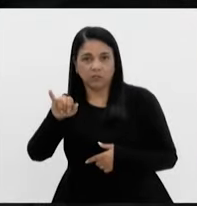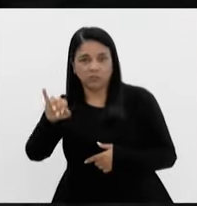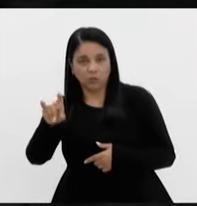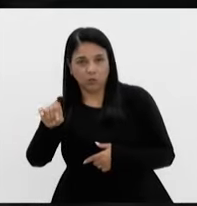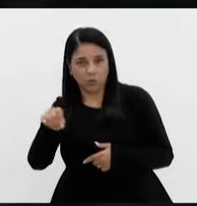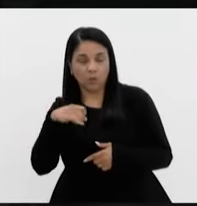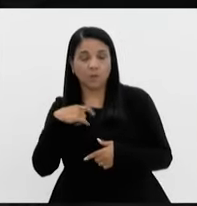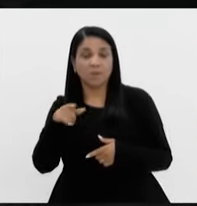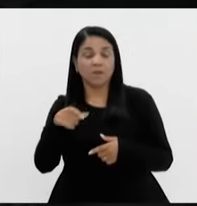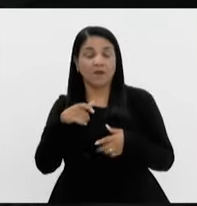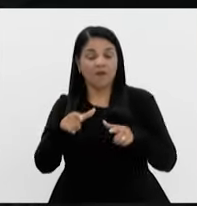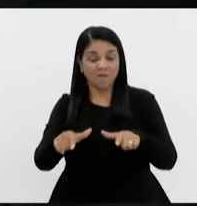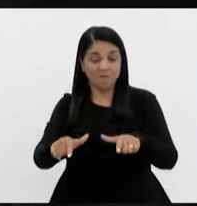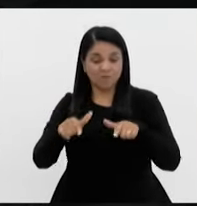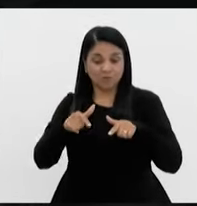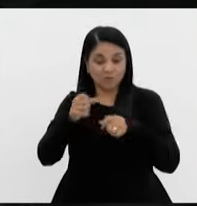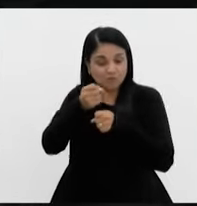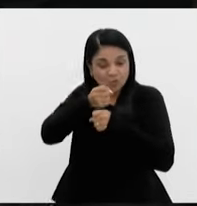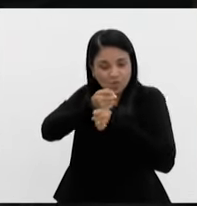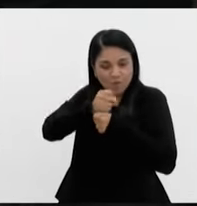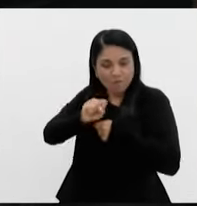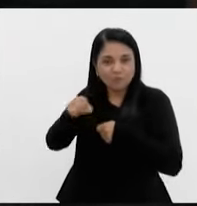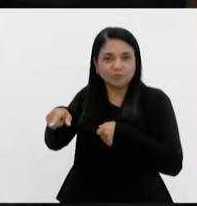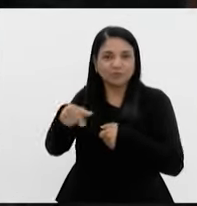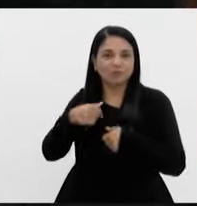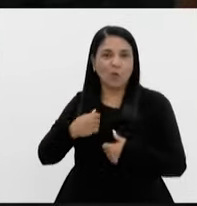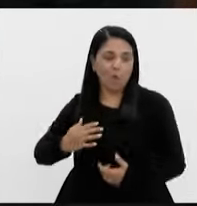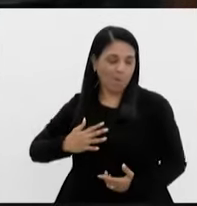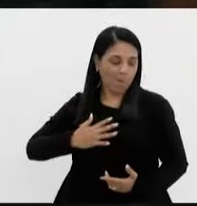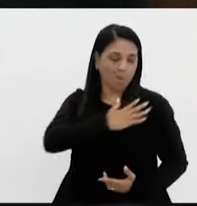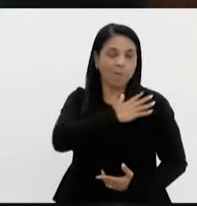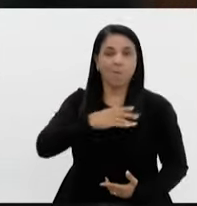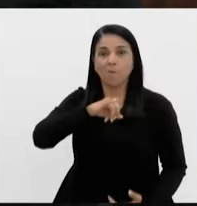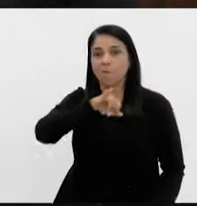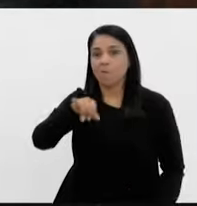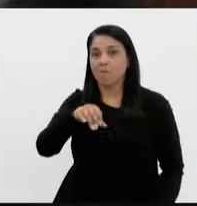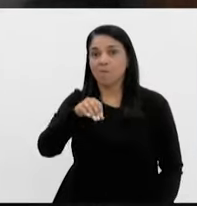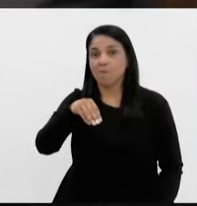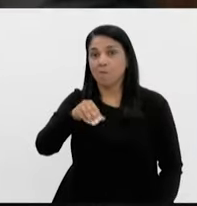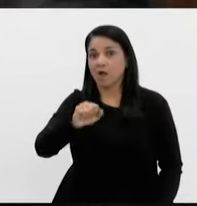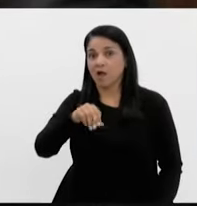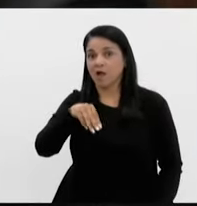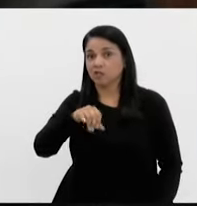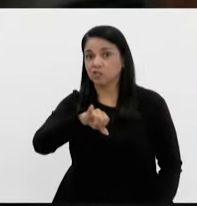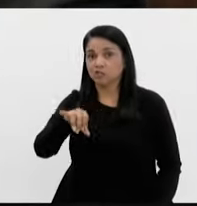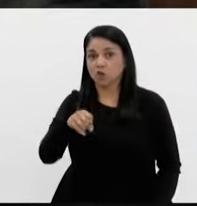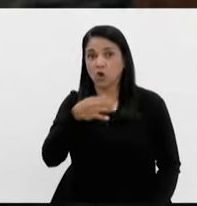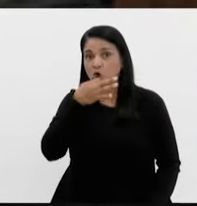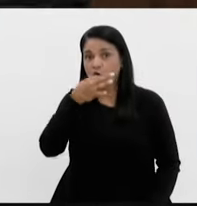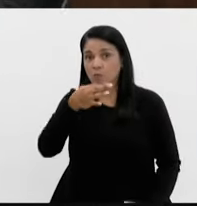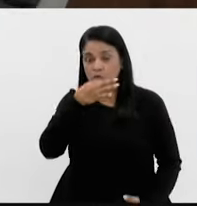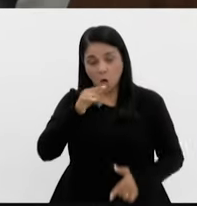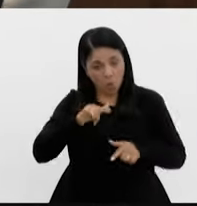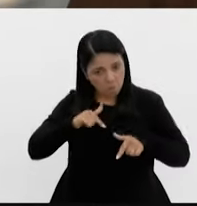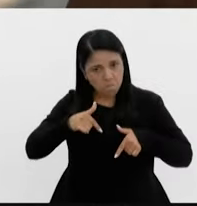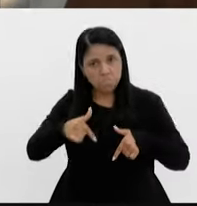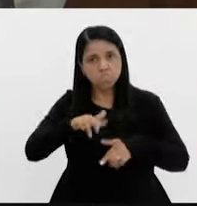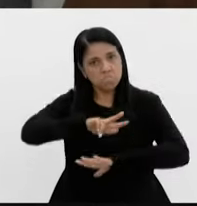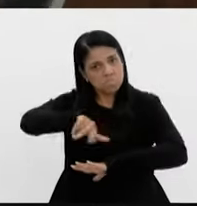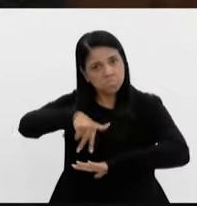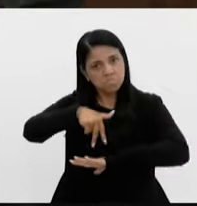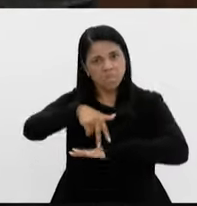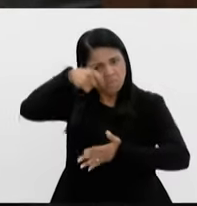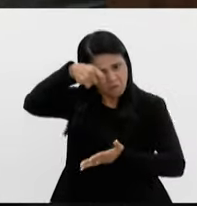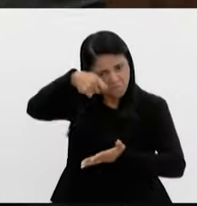Moção de repúdio a fala do Major oficial da Polícia Militar que tem as suas opiniões tem a sua postura foi